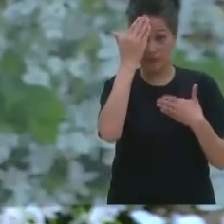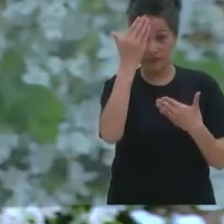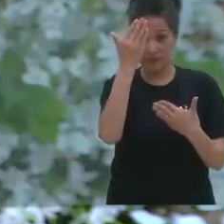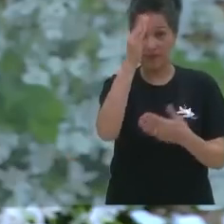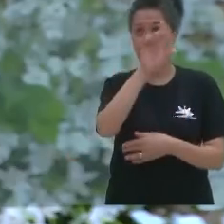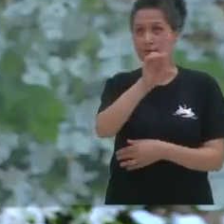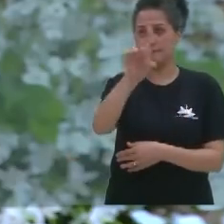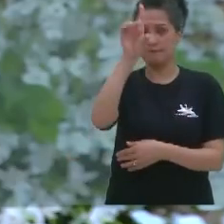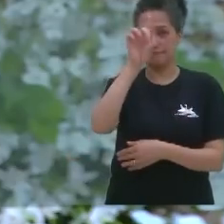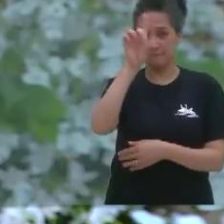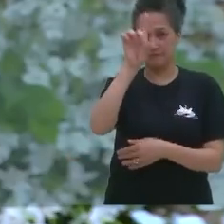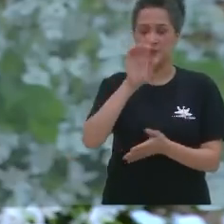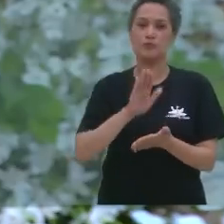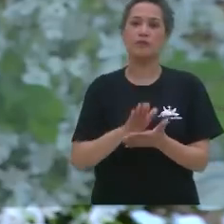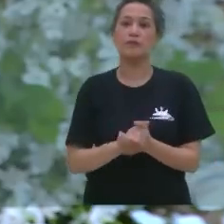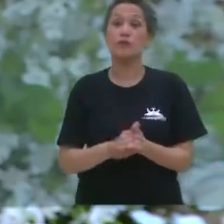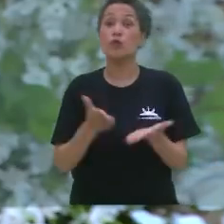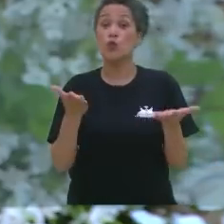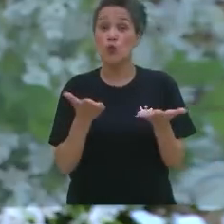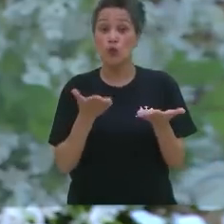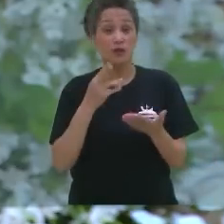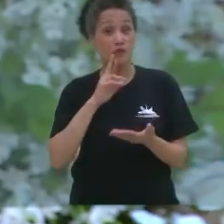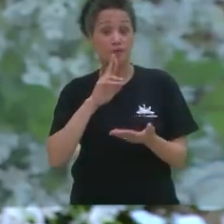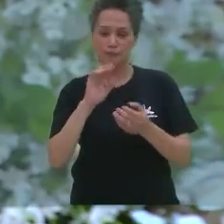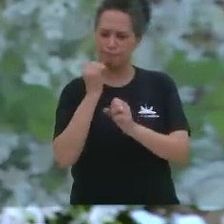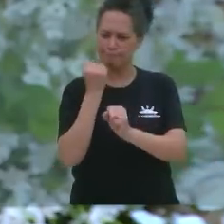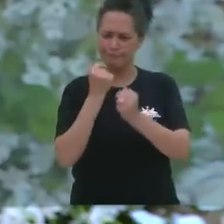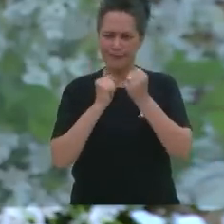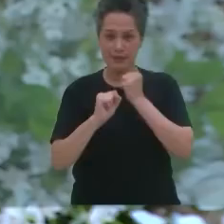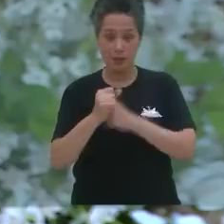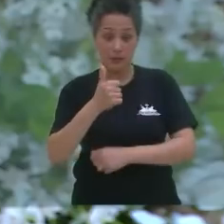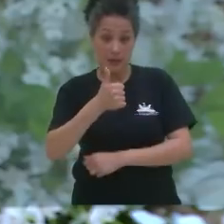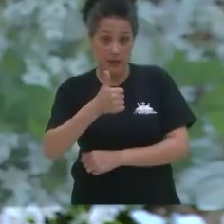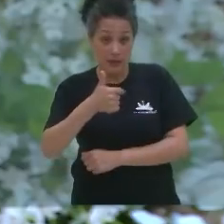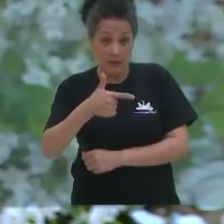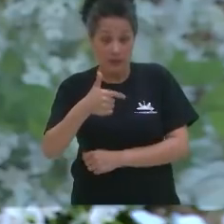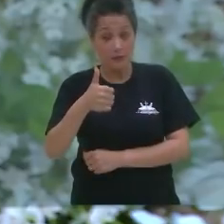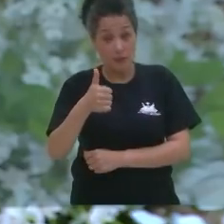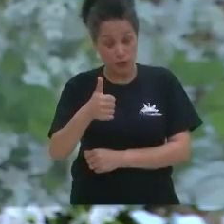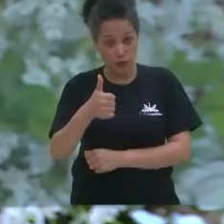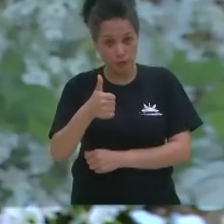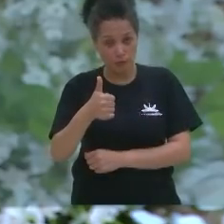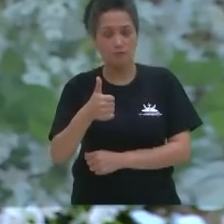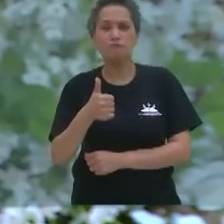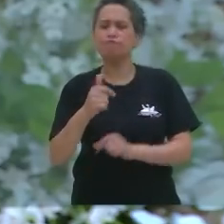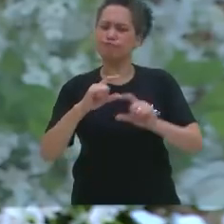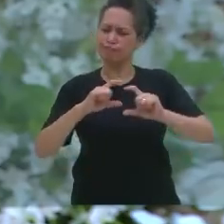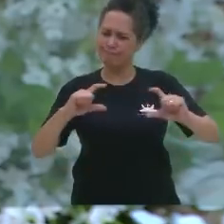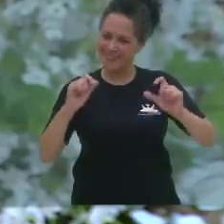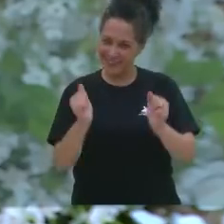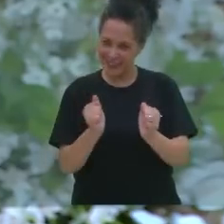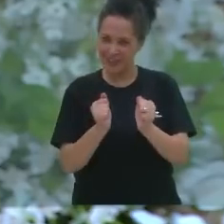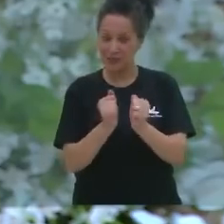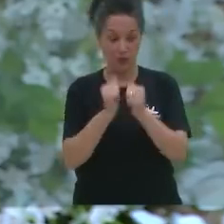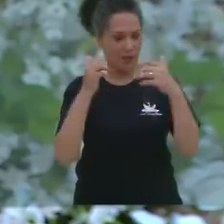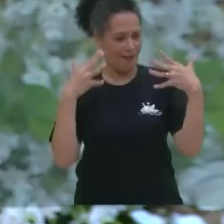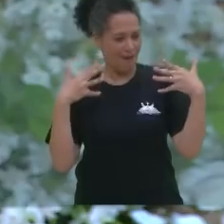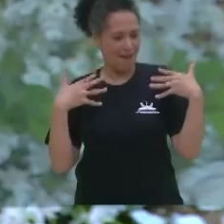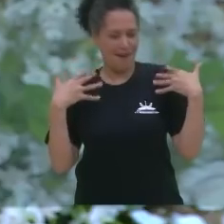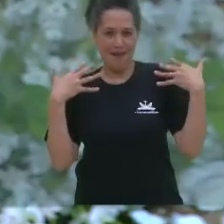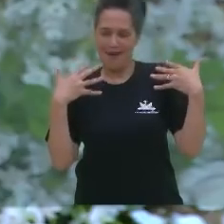O responsório de hoje é o Salmo 121 e tem por antífona: que alegria quando me